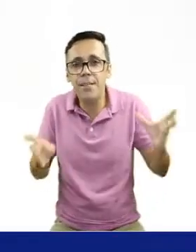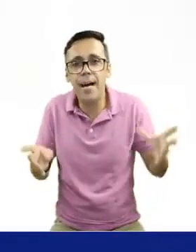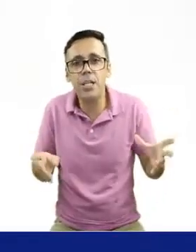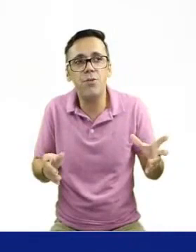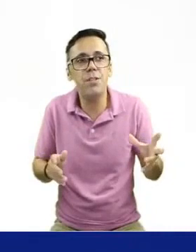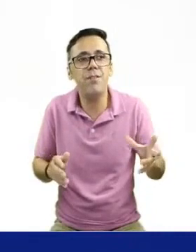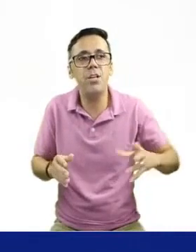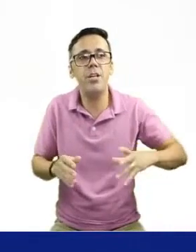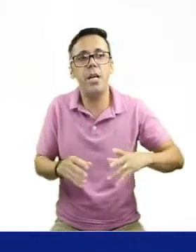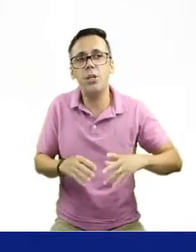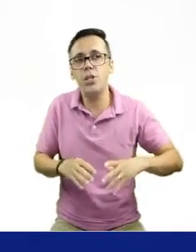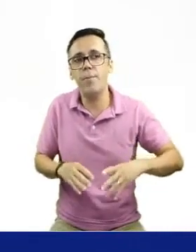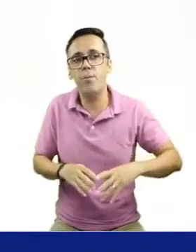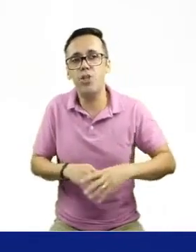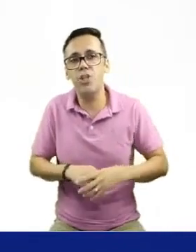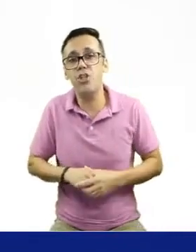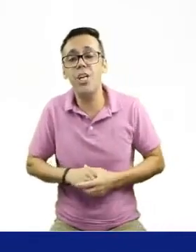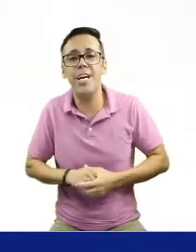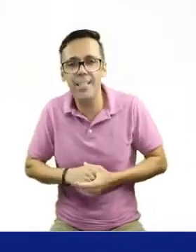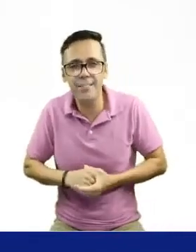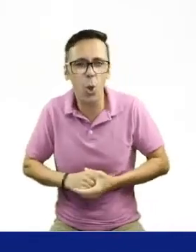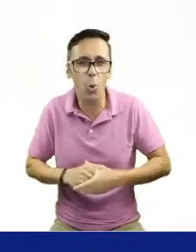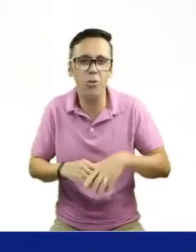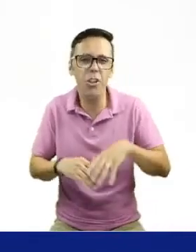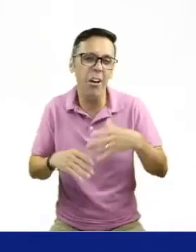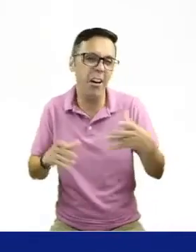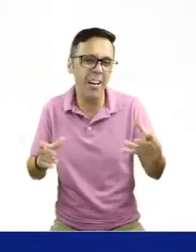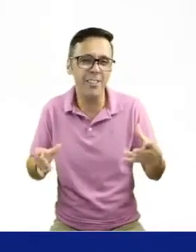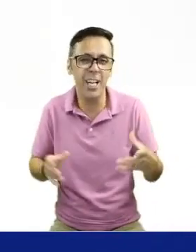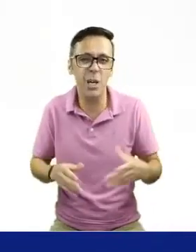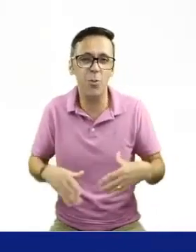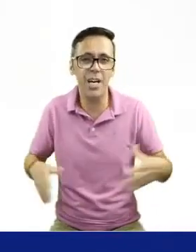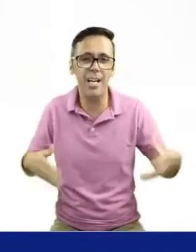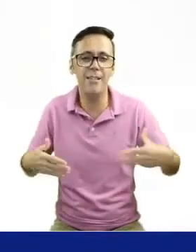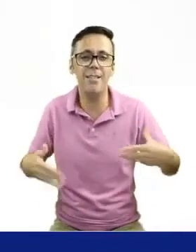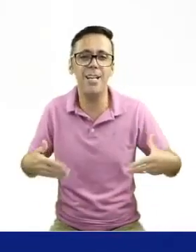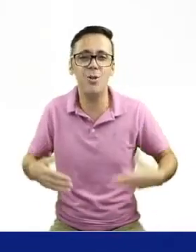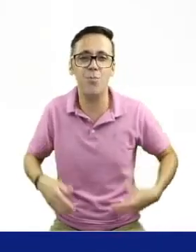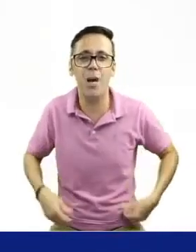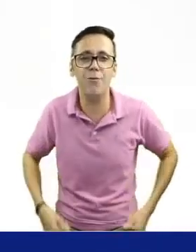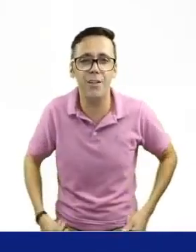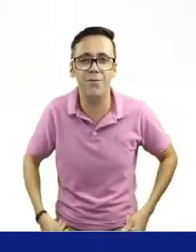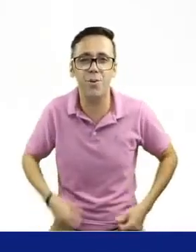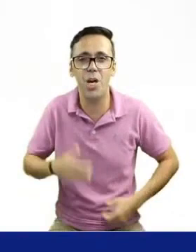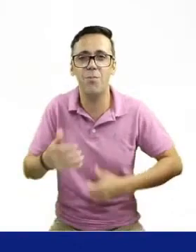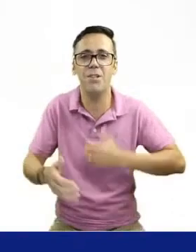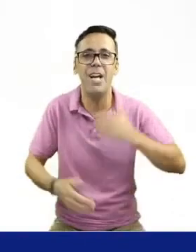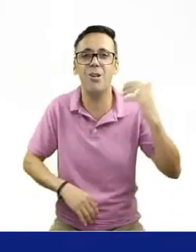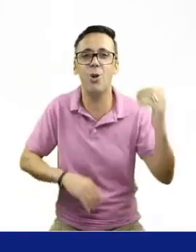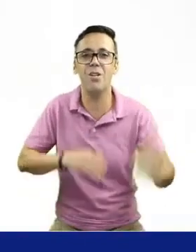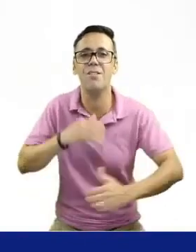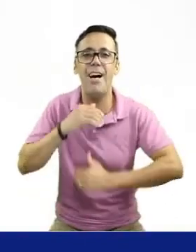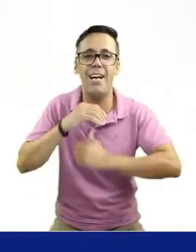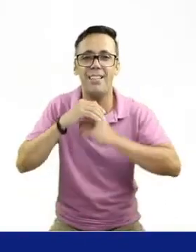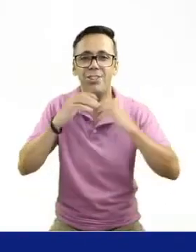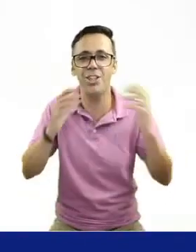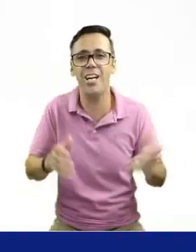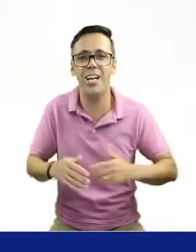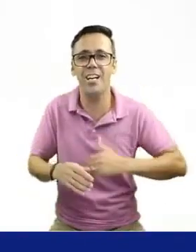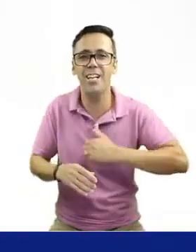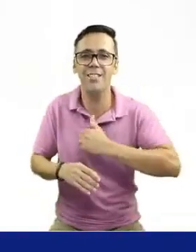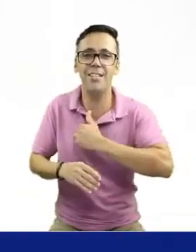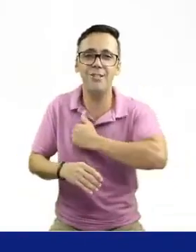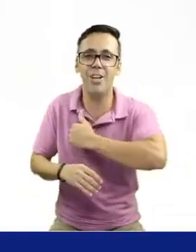nesse site você vai gerar que nós chamamos de Ram ou de hum lembrou aquela incidência de pego né frog batraco logo